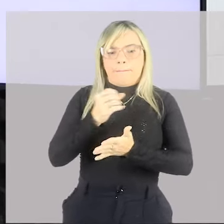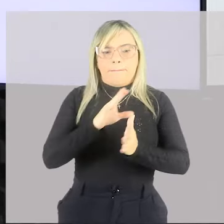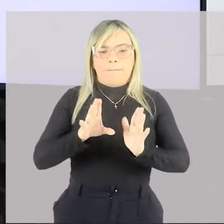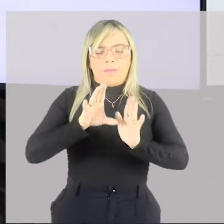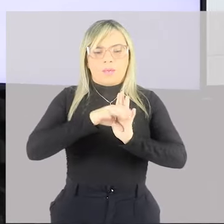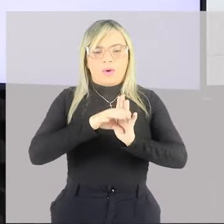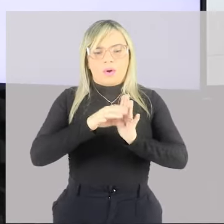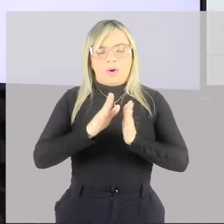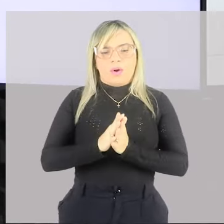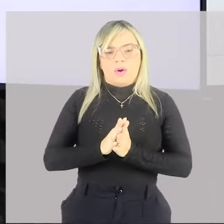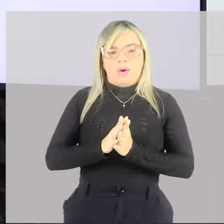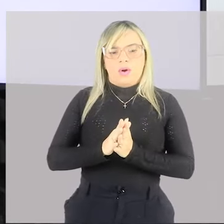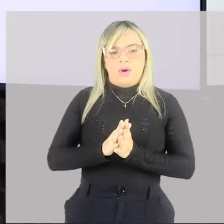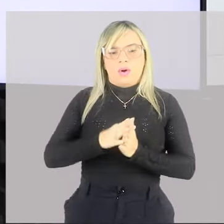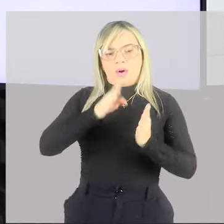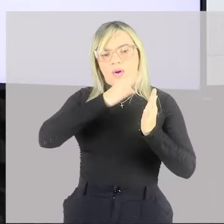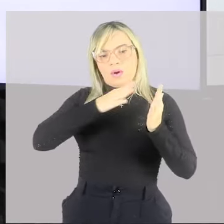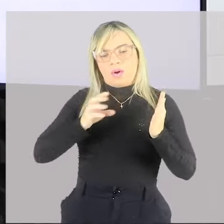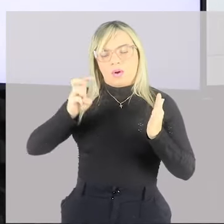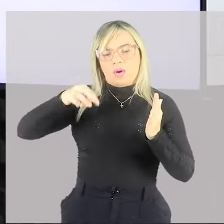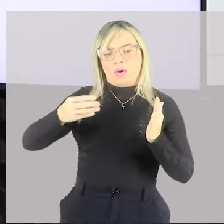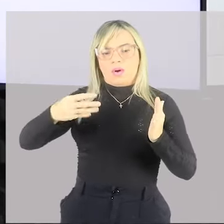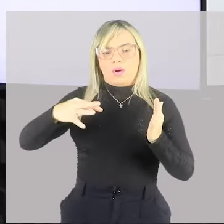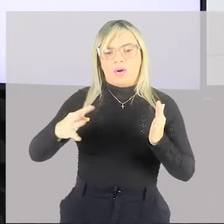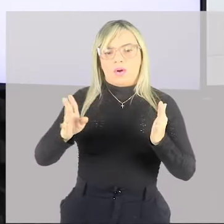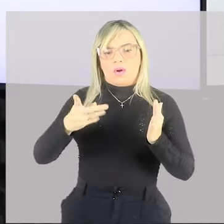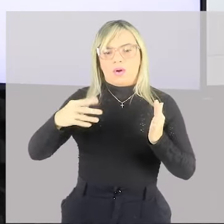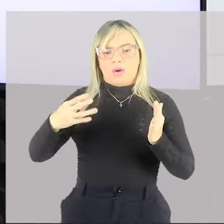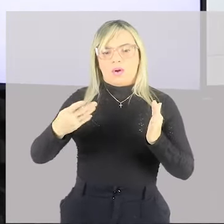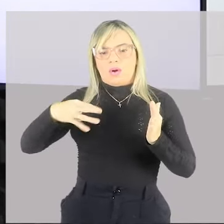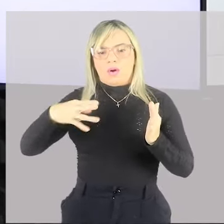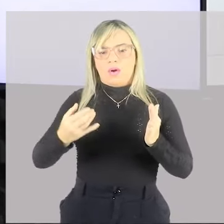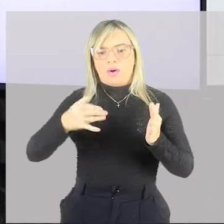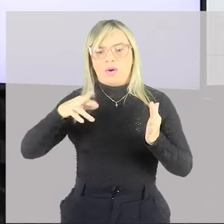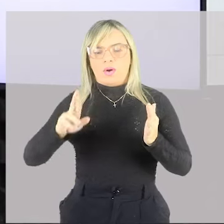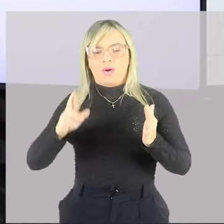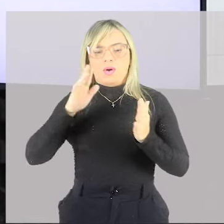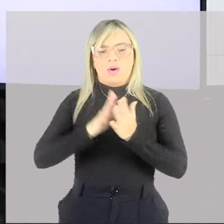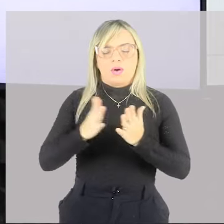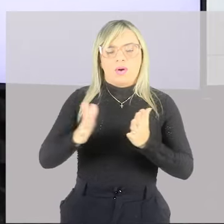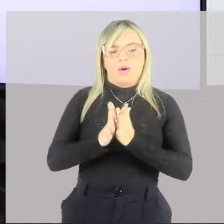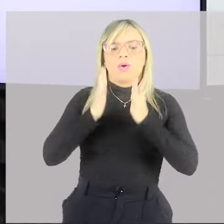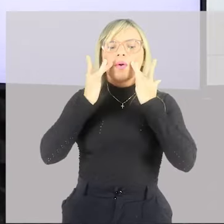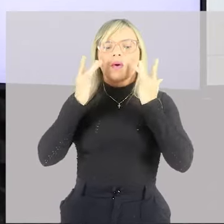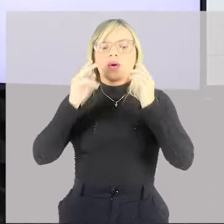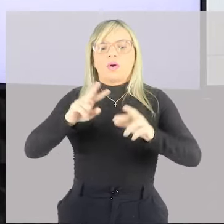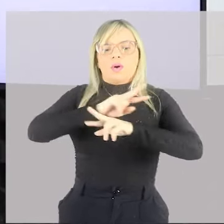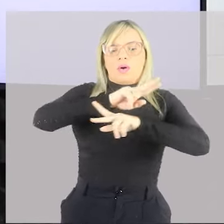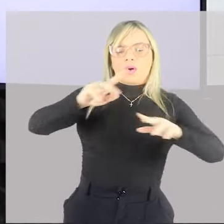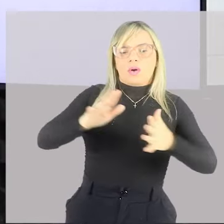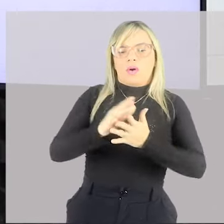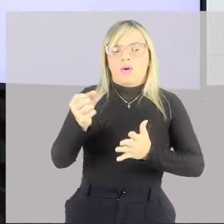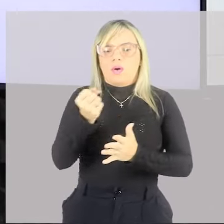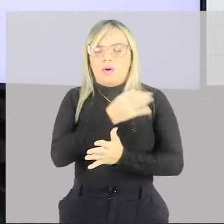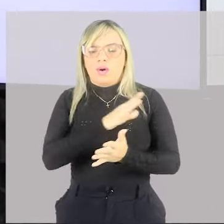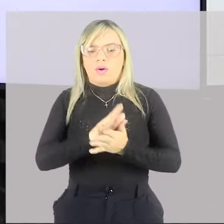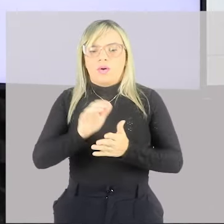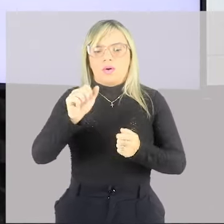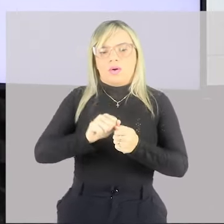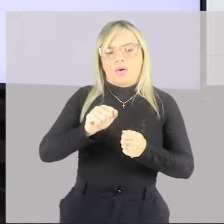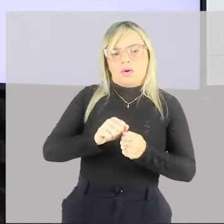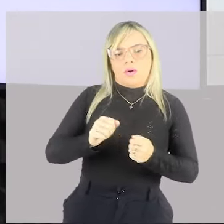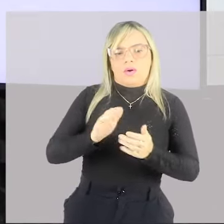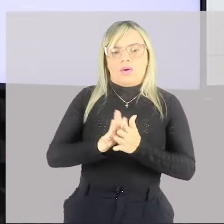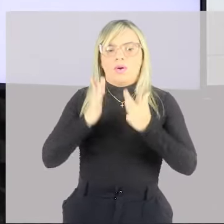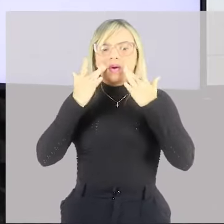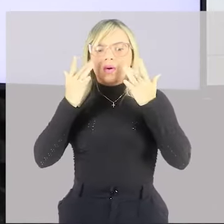Monet dega Renoir e outros artistas passaram a explorar novas formas de composição artística que resultaram no estilo